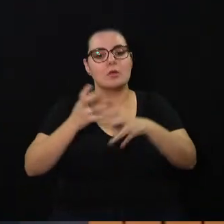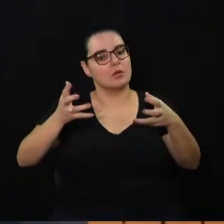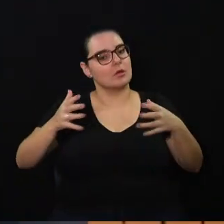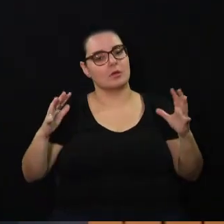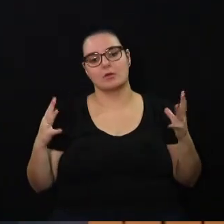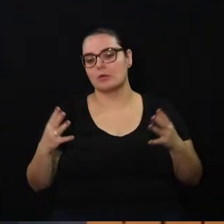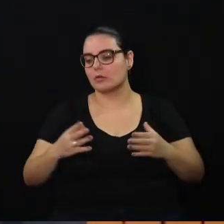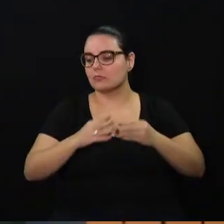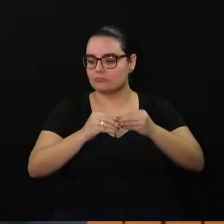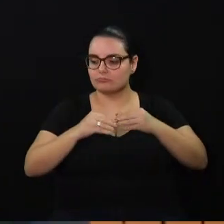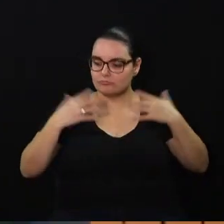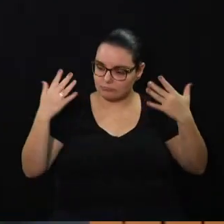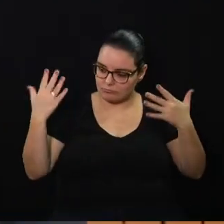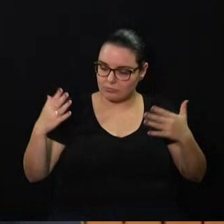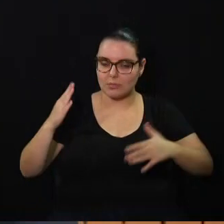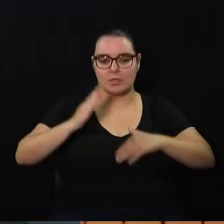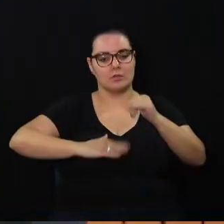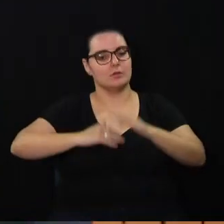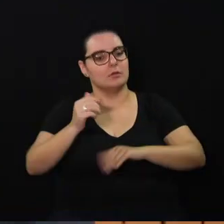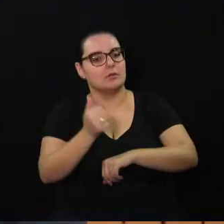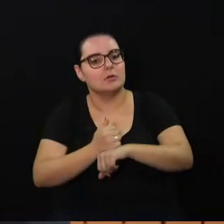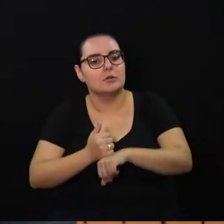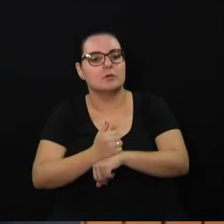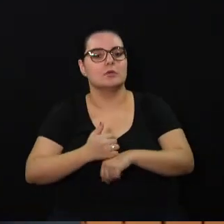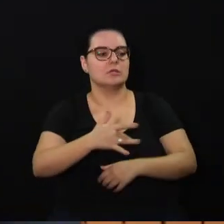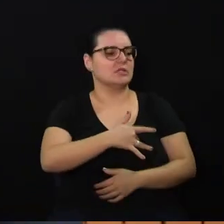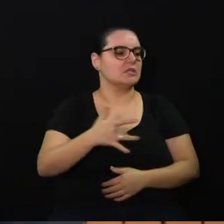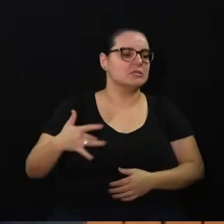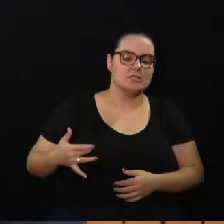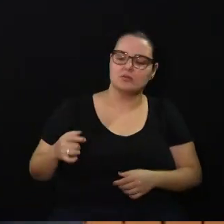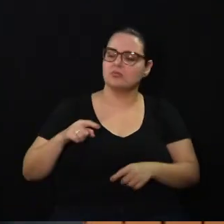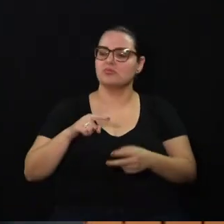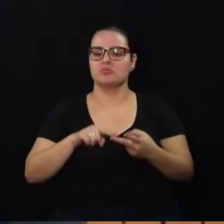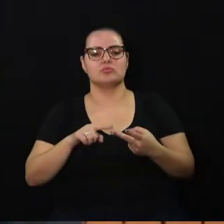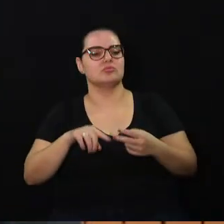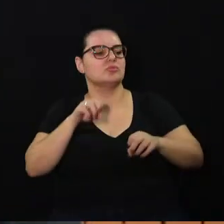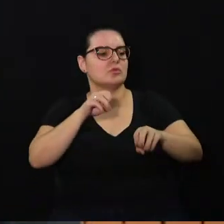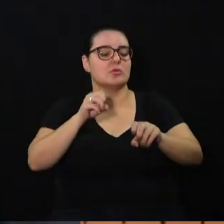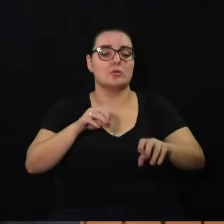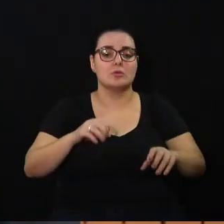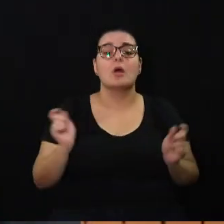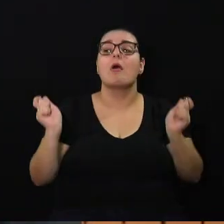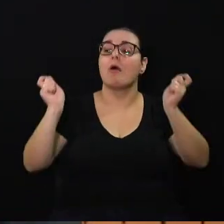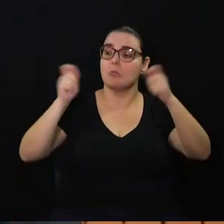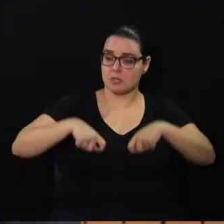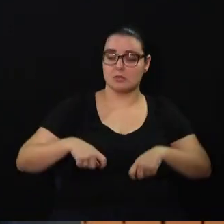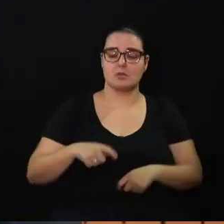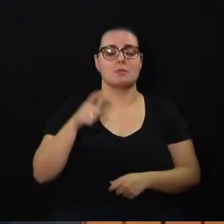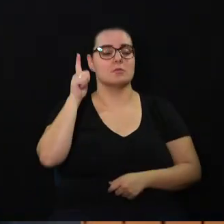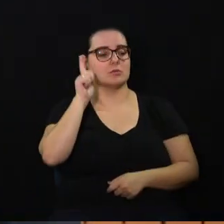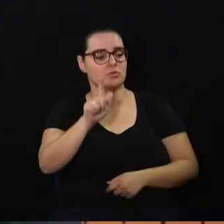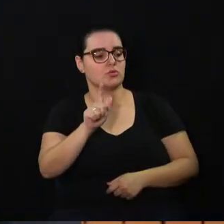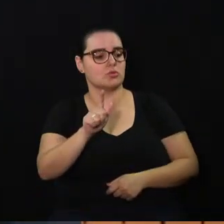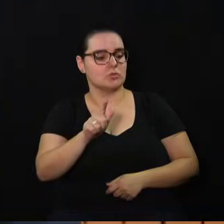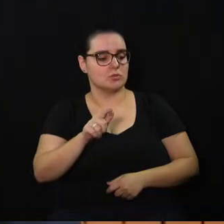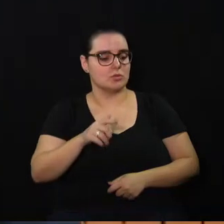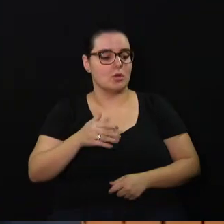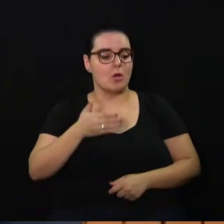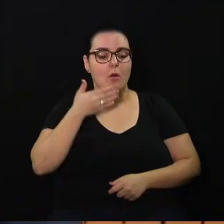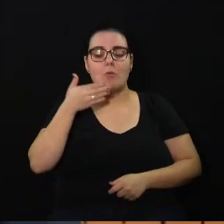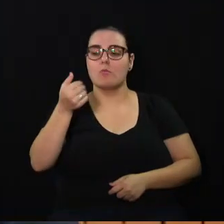profissionais que atuam na área da educação da saúde e do cuidado que estejam capacitados para dar o melhor atendimento